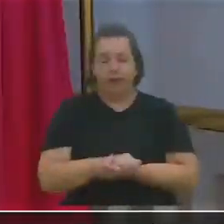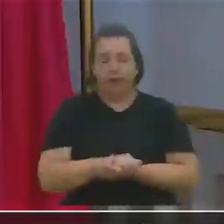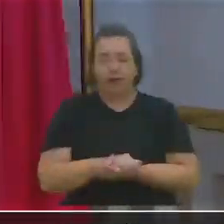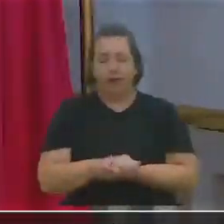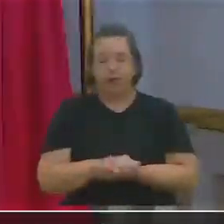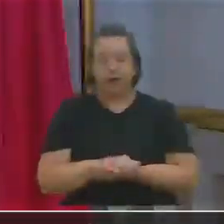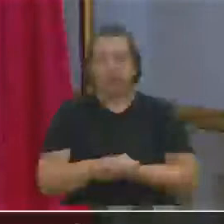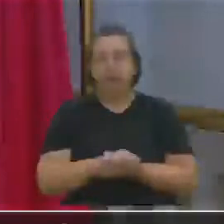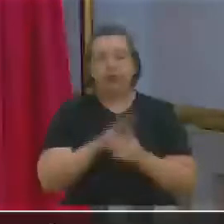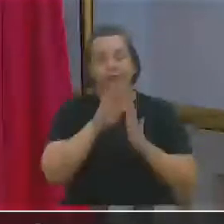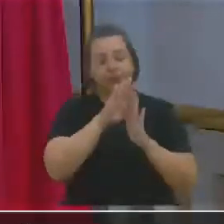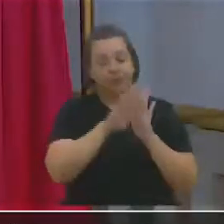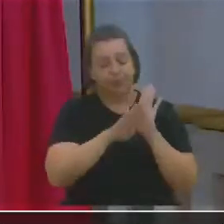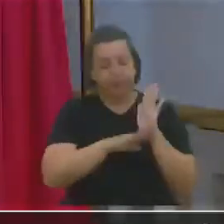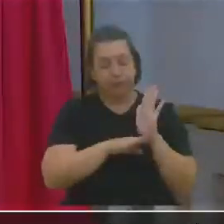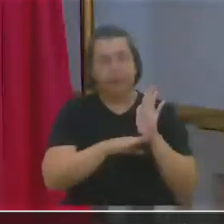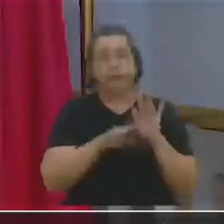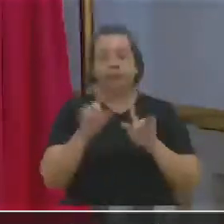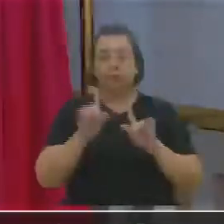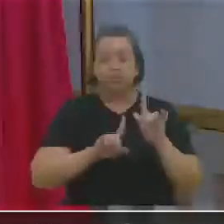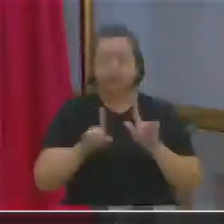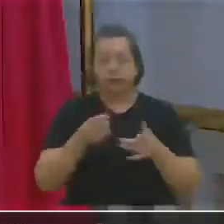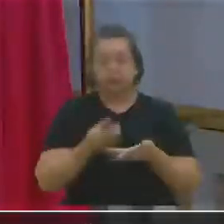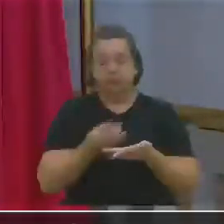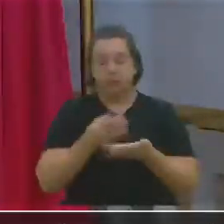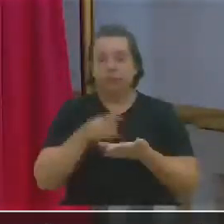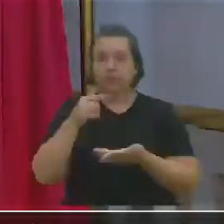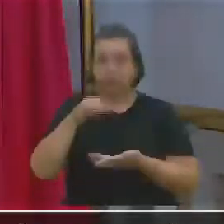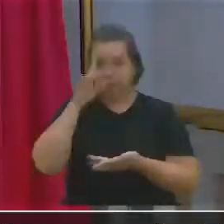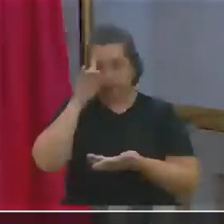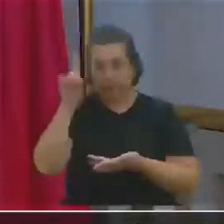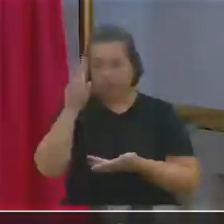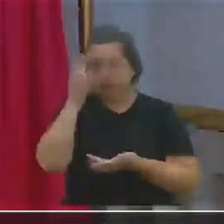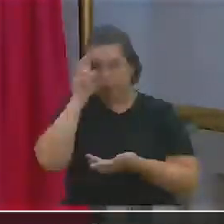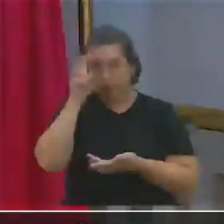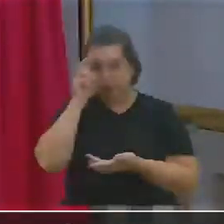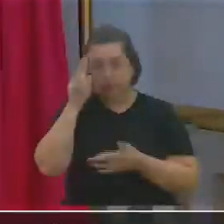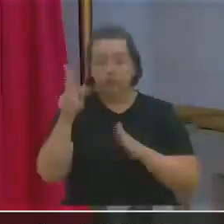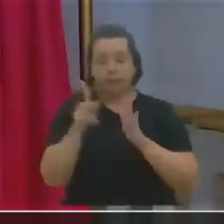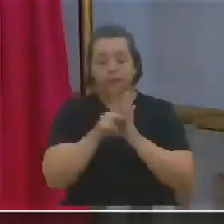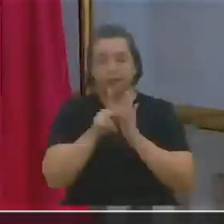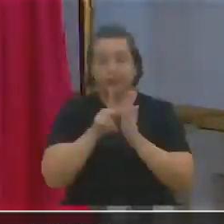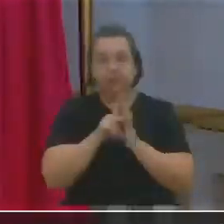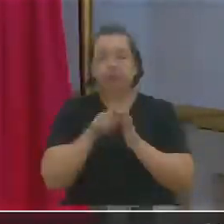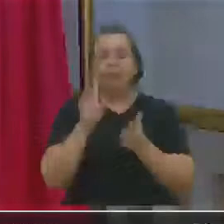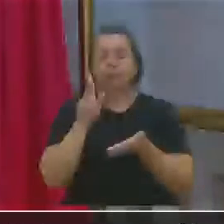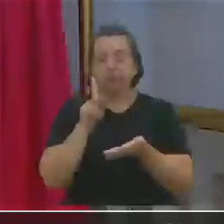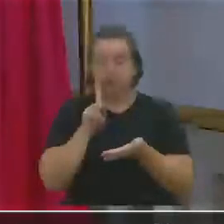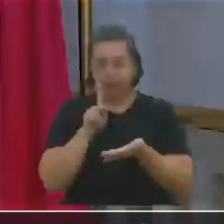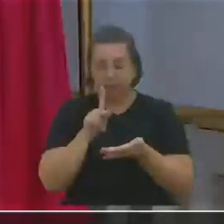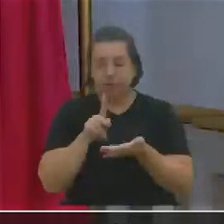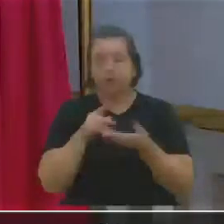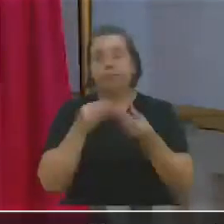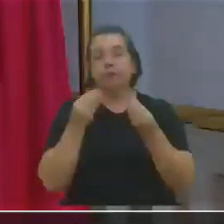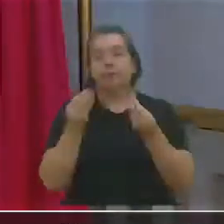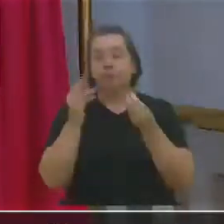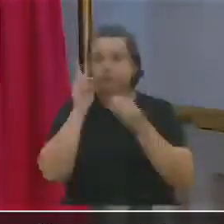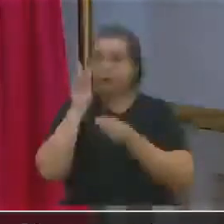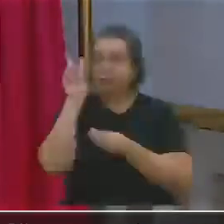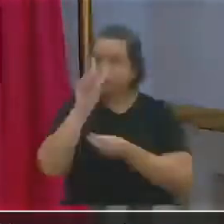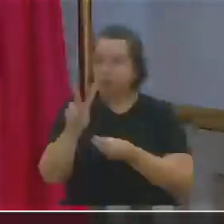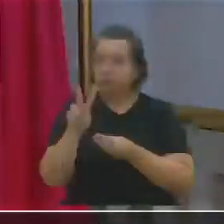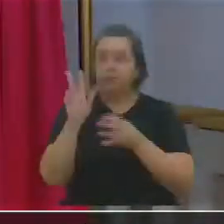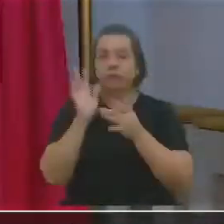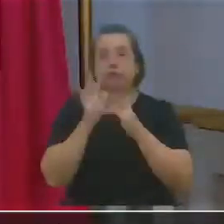Toda a programação da TV Evangelizar neste dia é dedicada de fato a contemplarmos